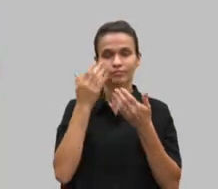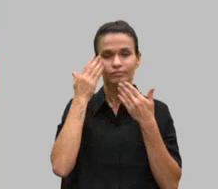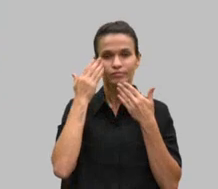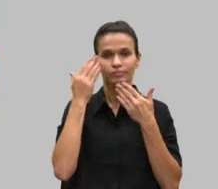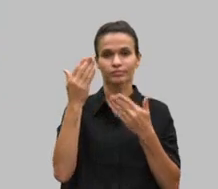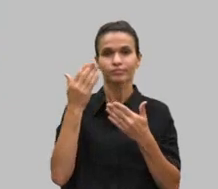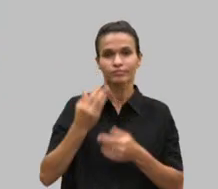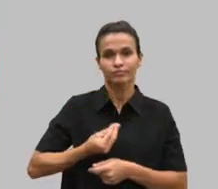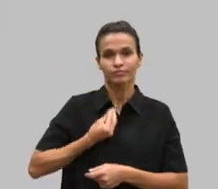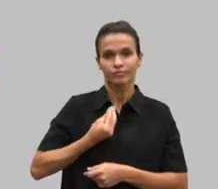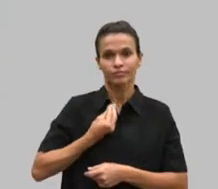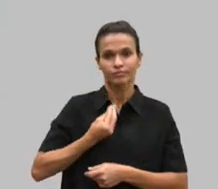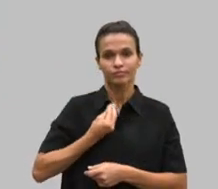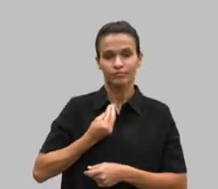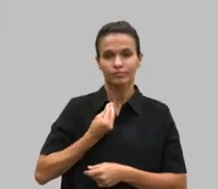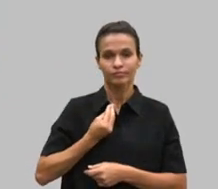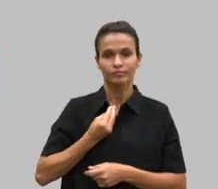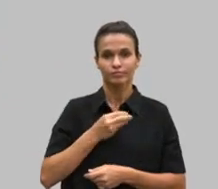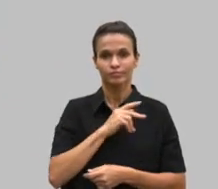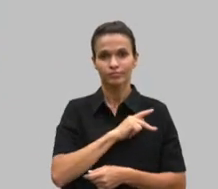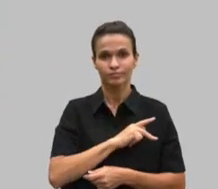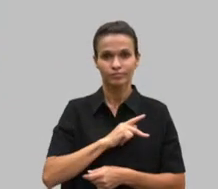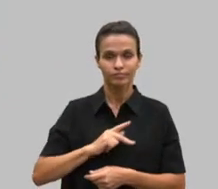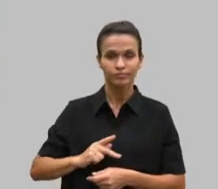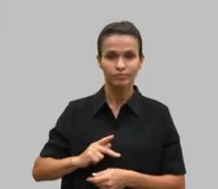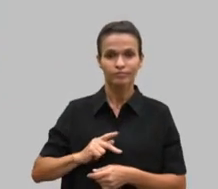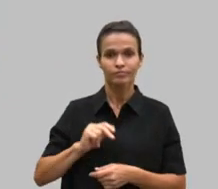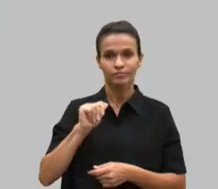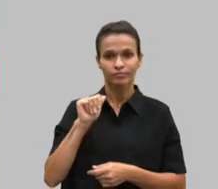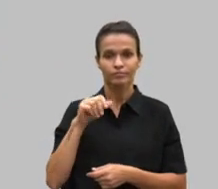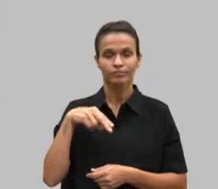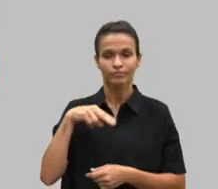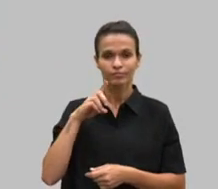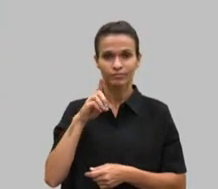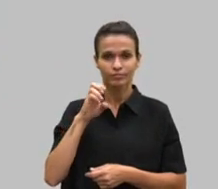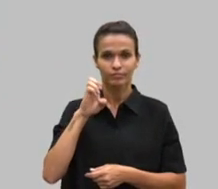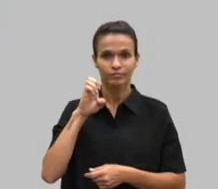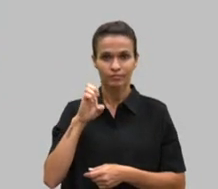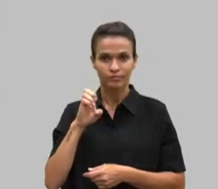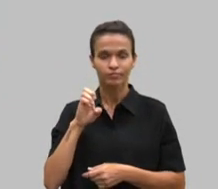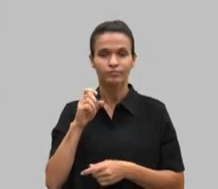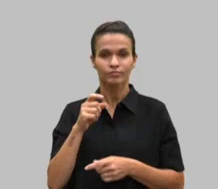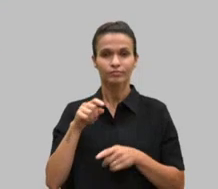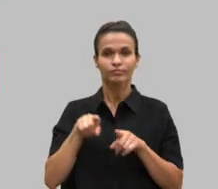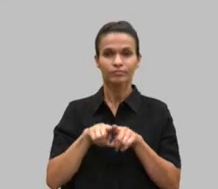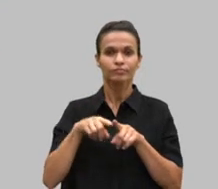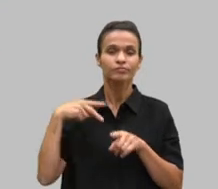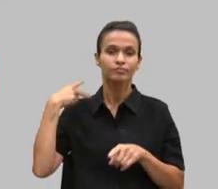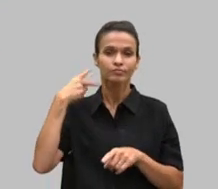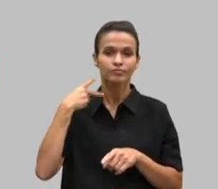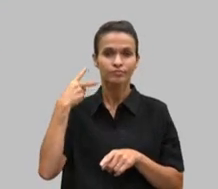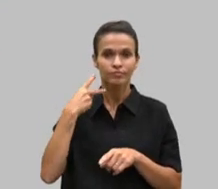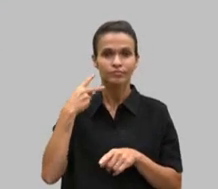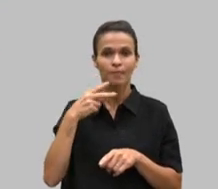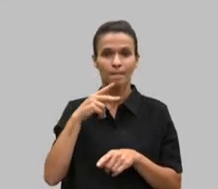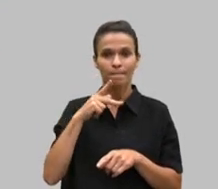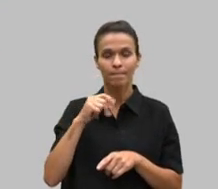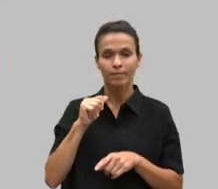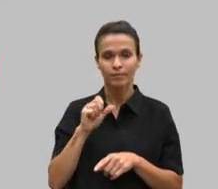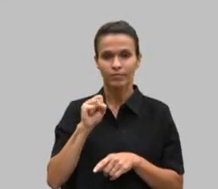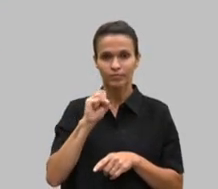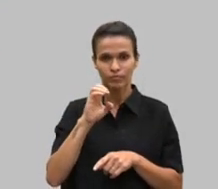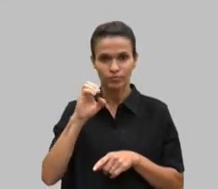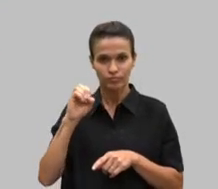do presidente da Câmara de mais Espanha André Costa do vereador José passos de Pouso Alto do